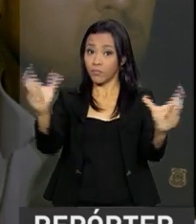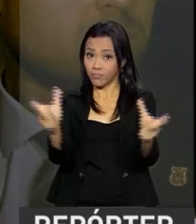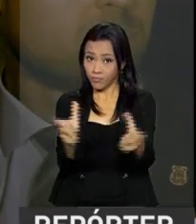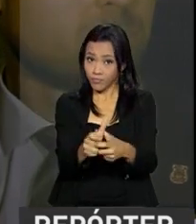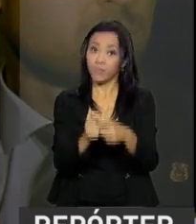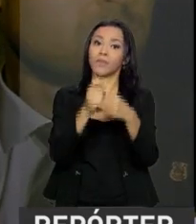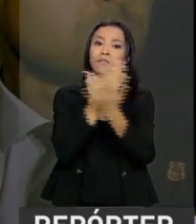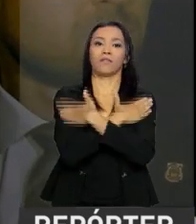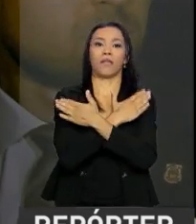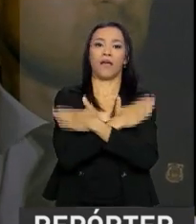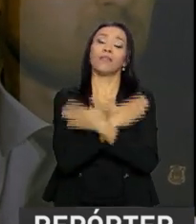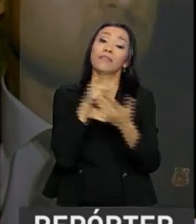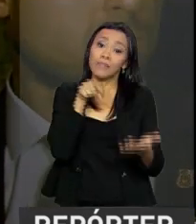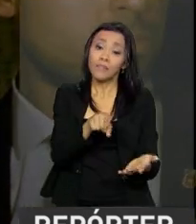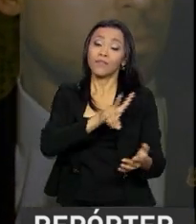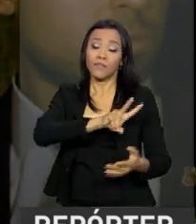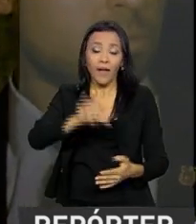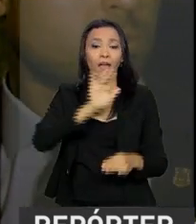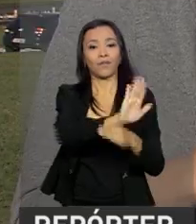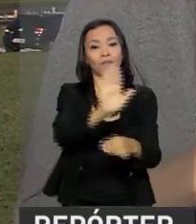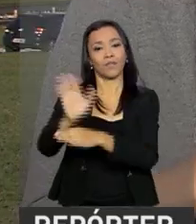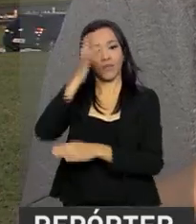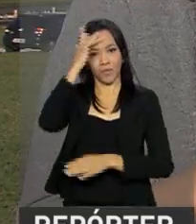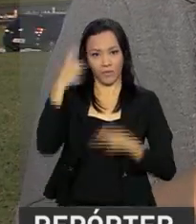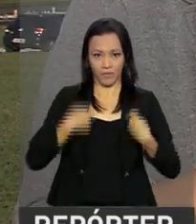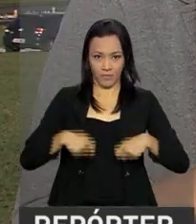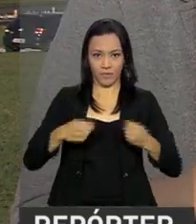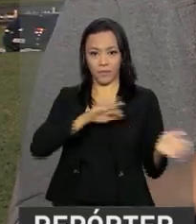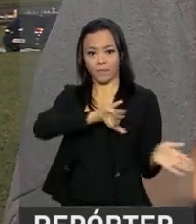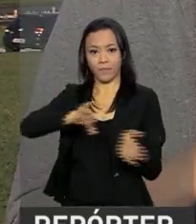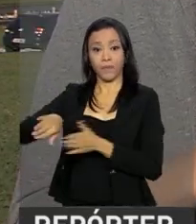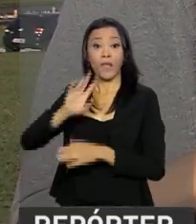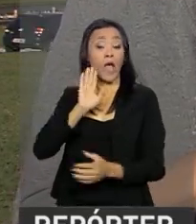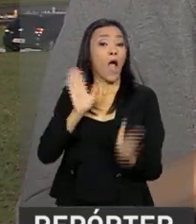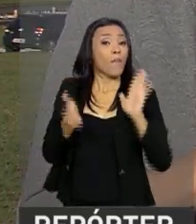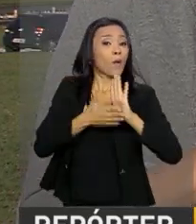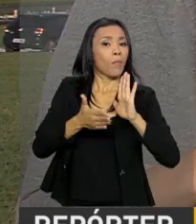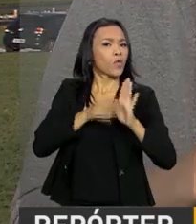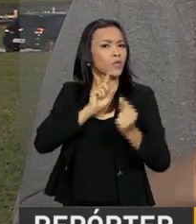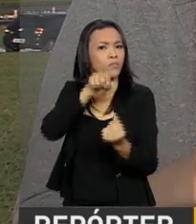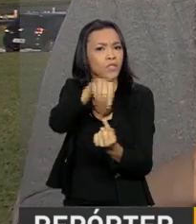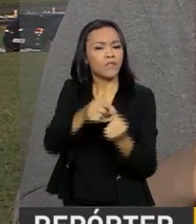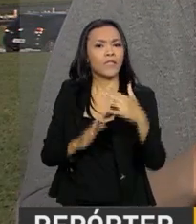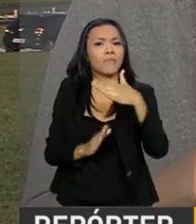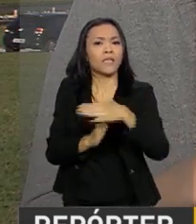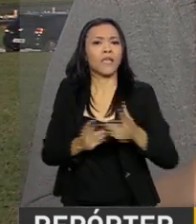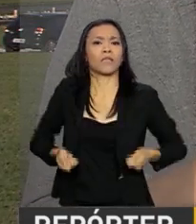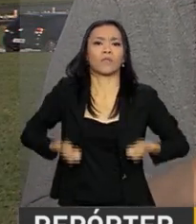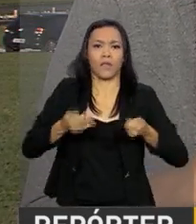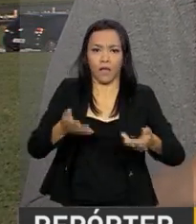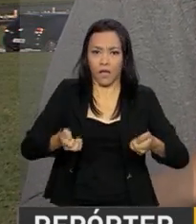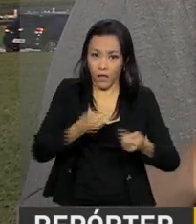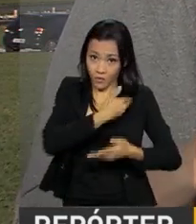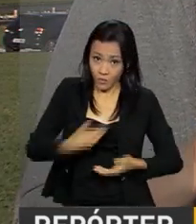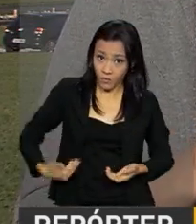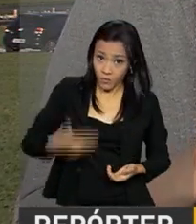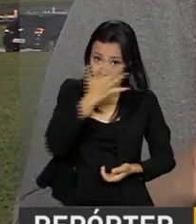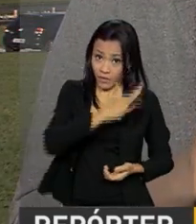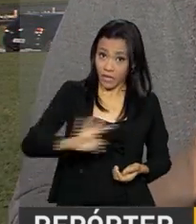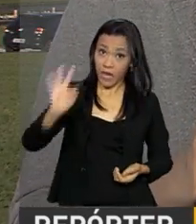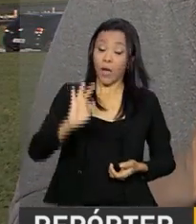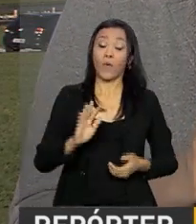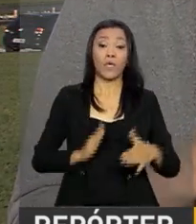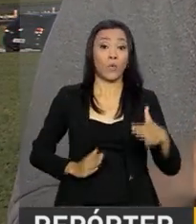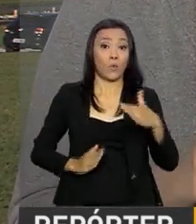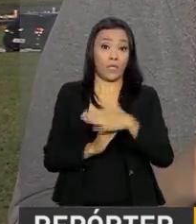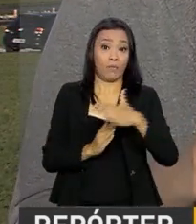atender basicamente as pessoas que mais precisam. A proposta limita as despesas públicas federais e determina que o aumento dos gastos